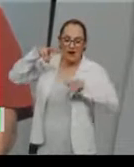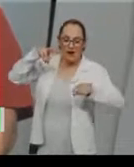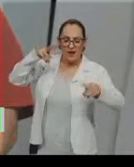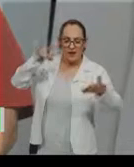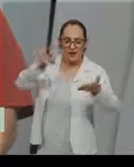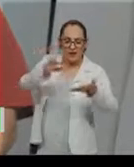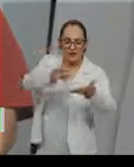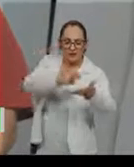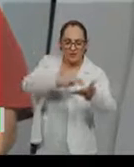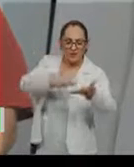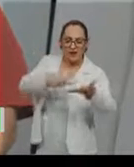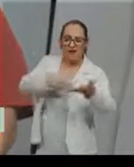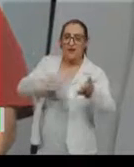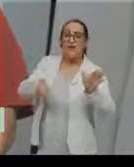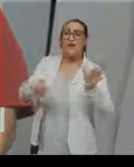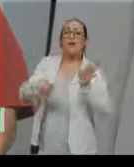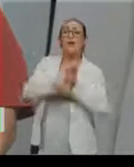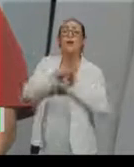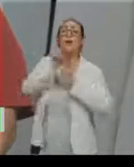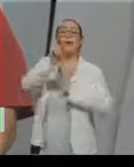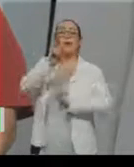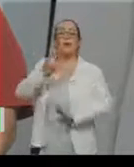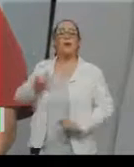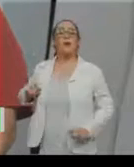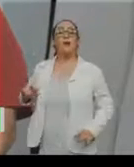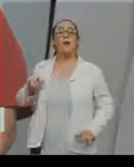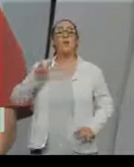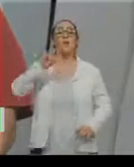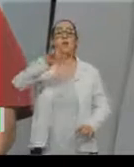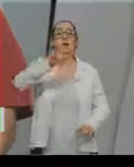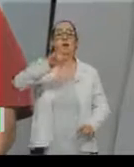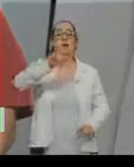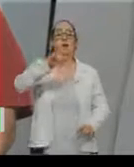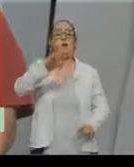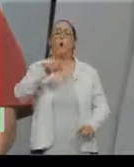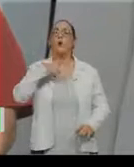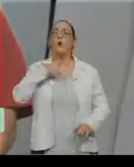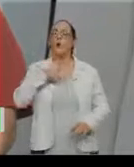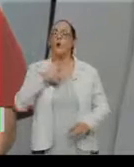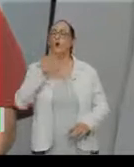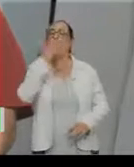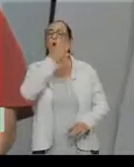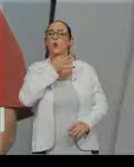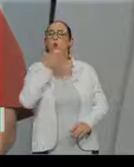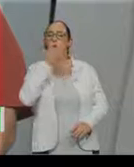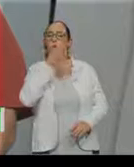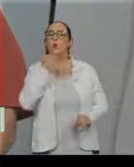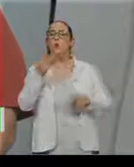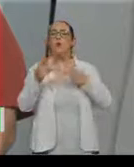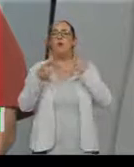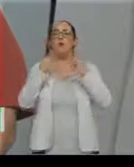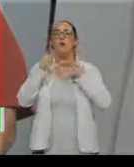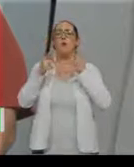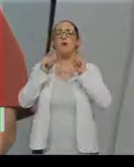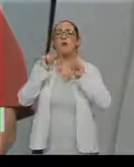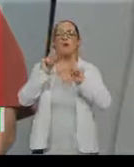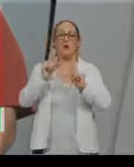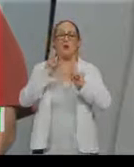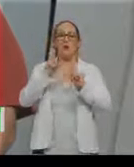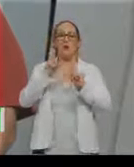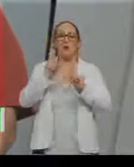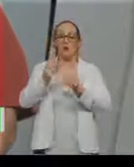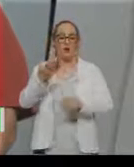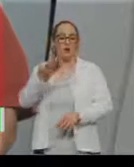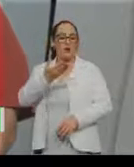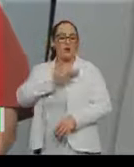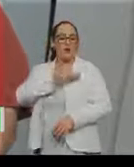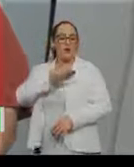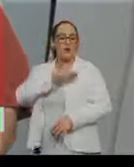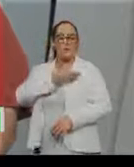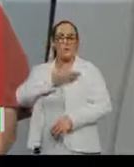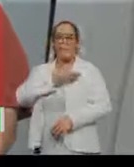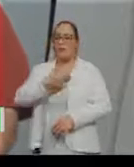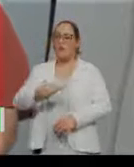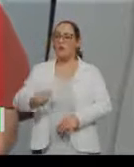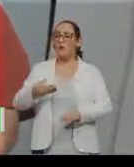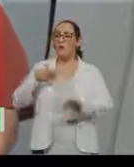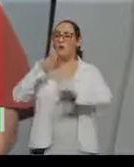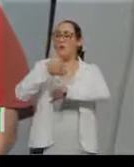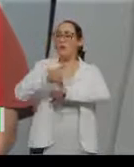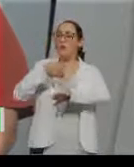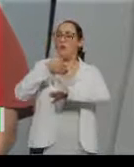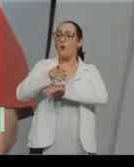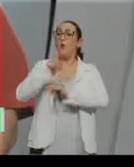a Legião Urbana, uma música que fala, fez amigos, frequentava a Asa Norte, que significa a Asa Norte do plano